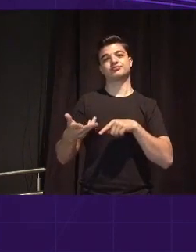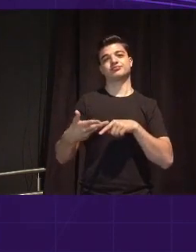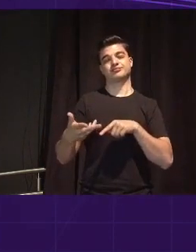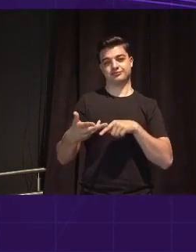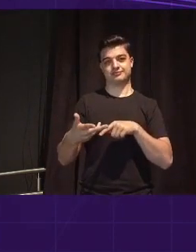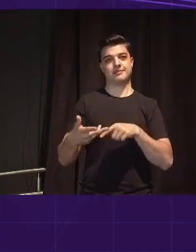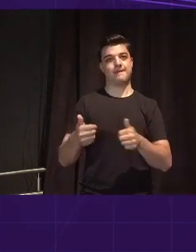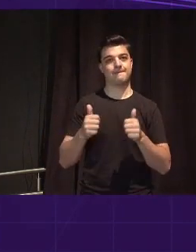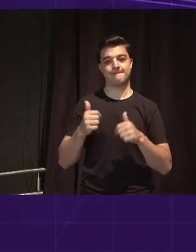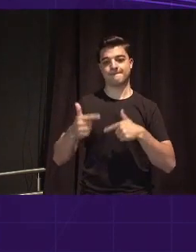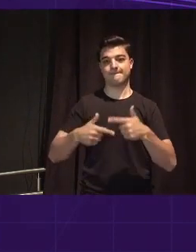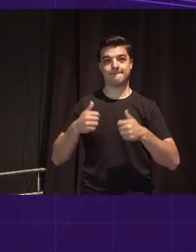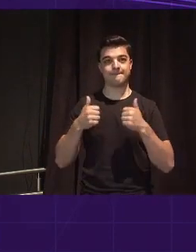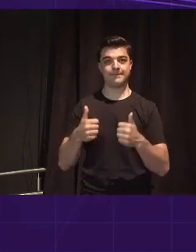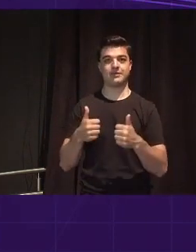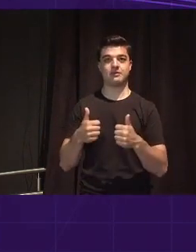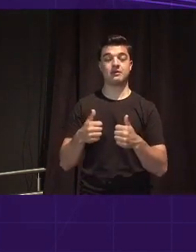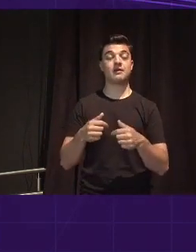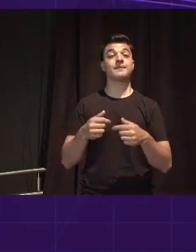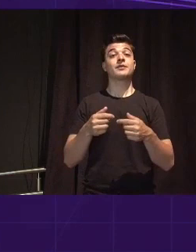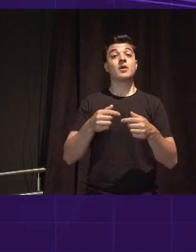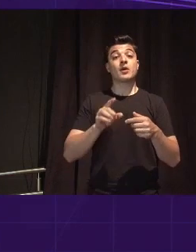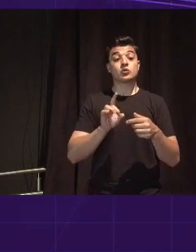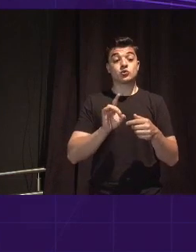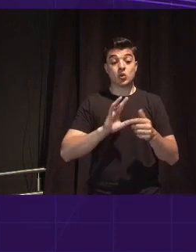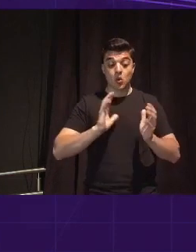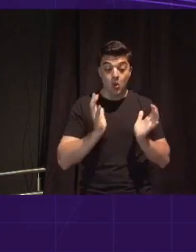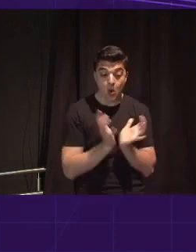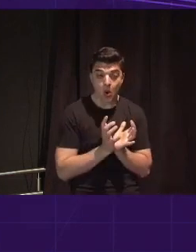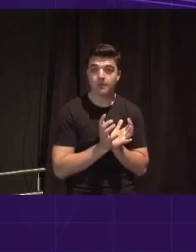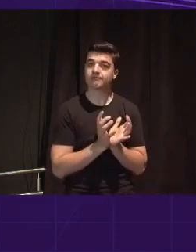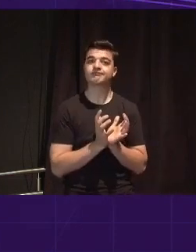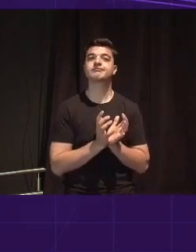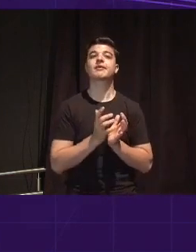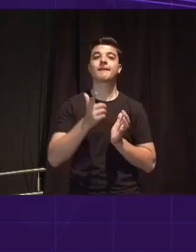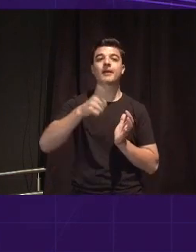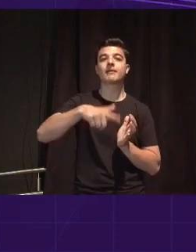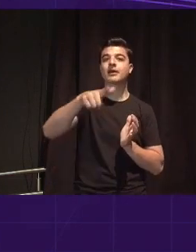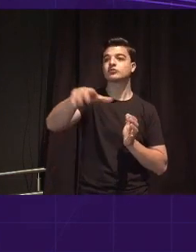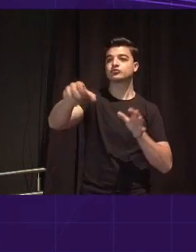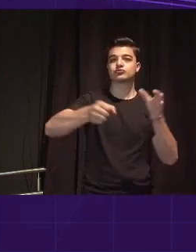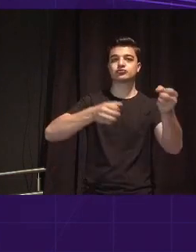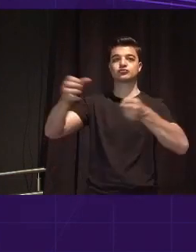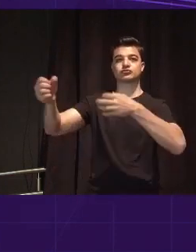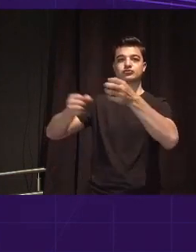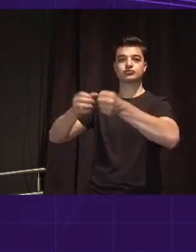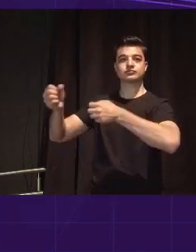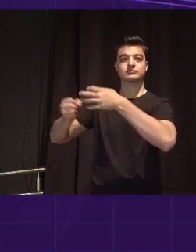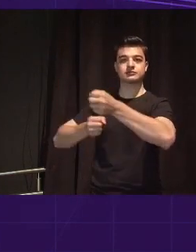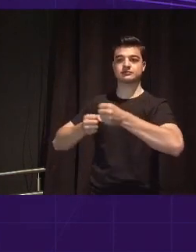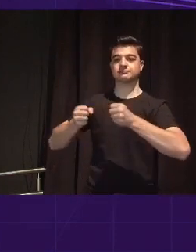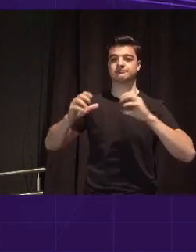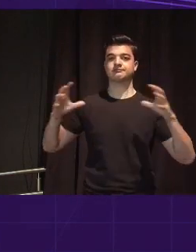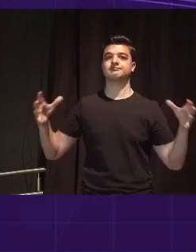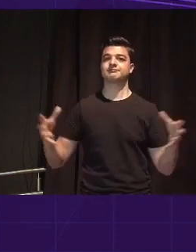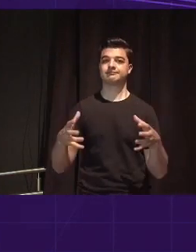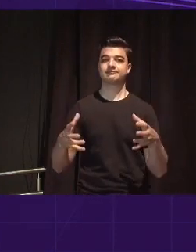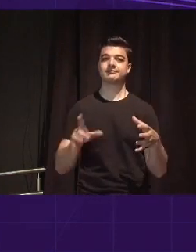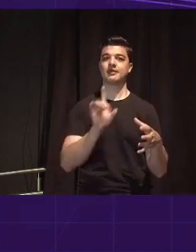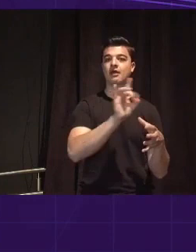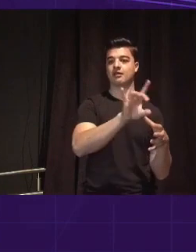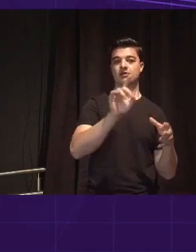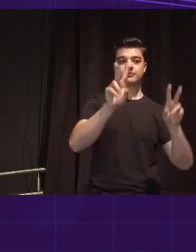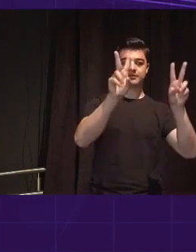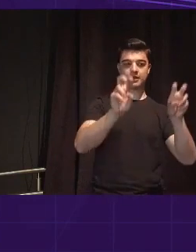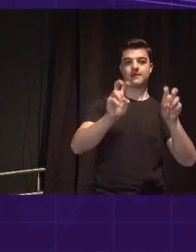a gente. A gente convidava pessoas. Um PM foi falar sobre discovery, a gente teve um agileiro que foi falar sobre métricas, a gente